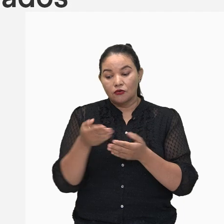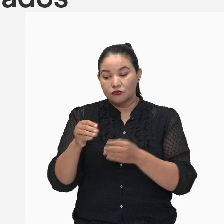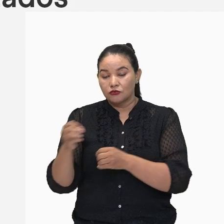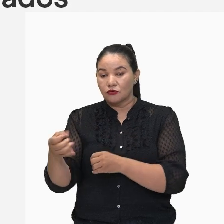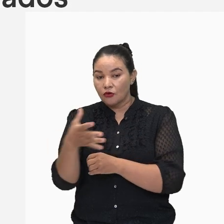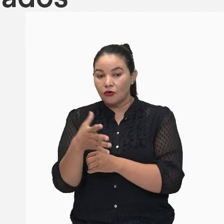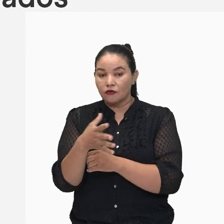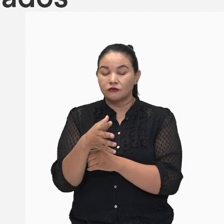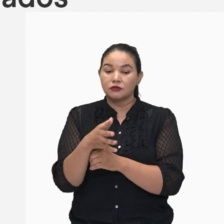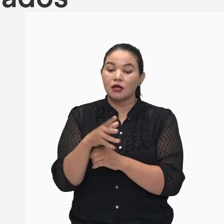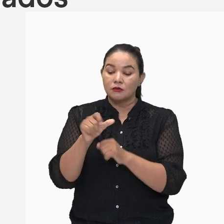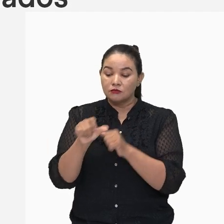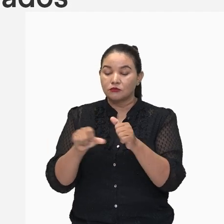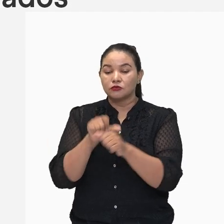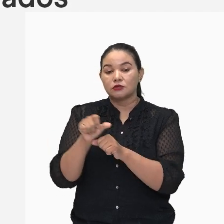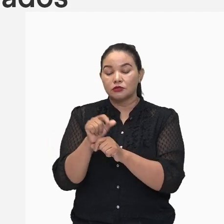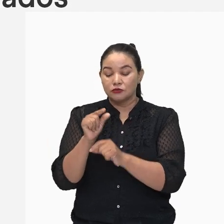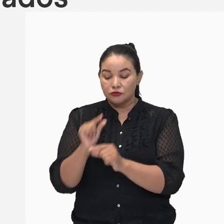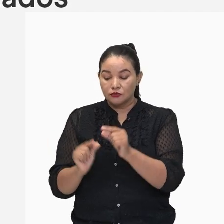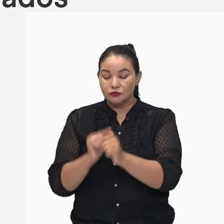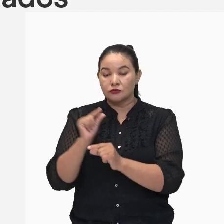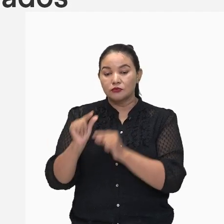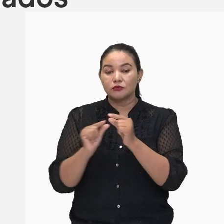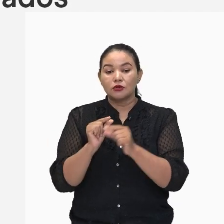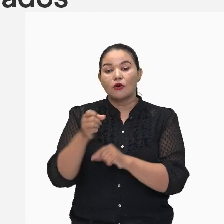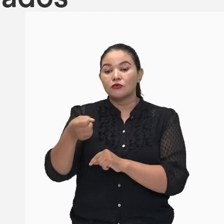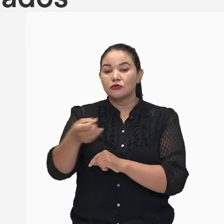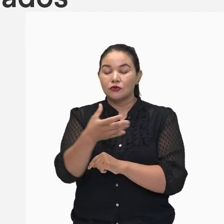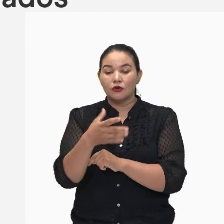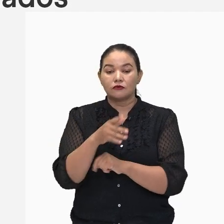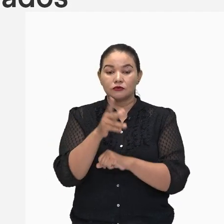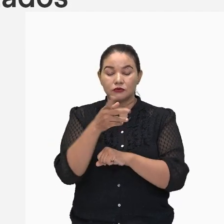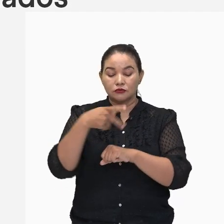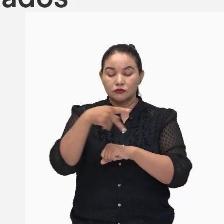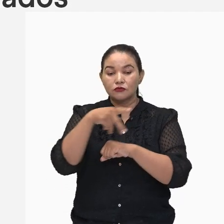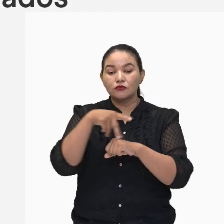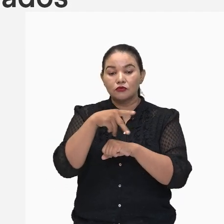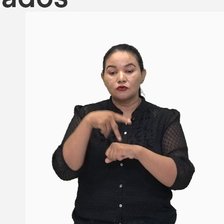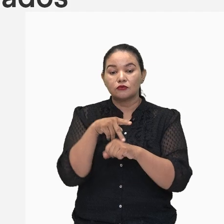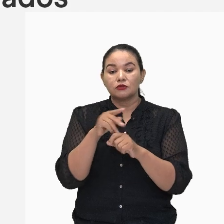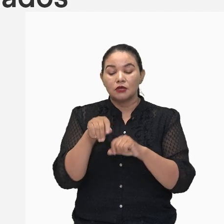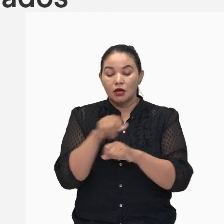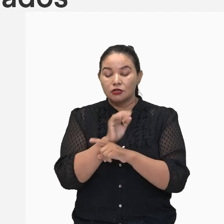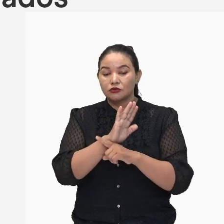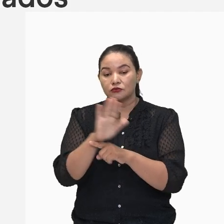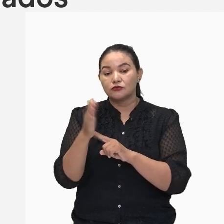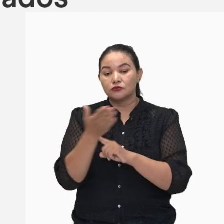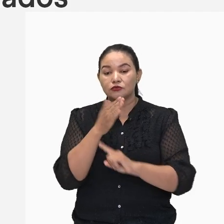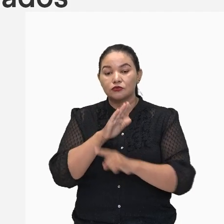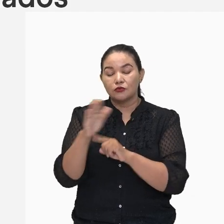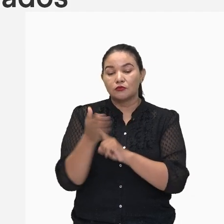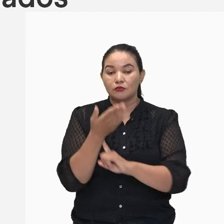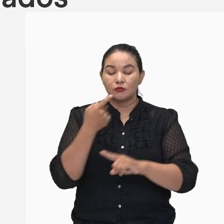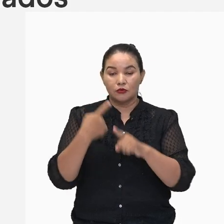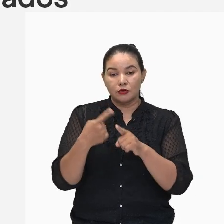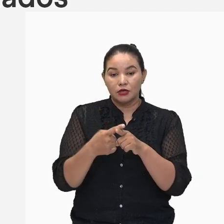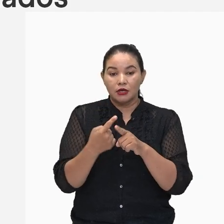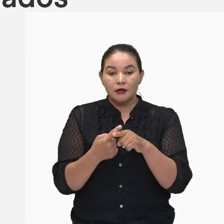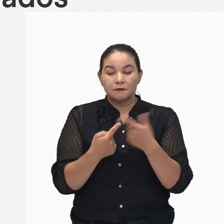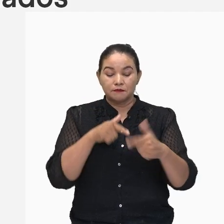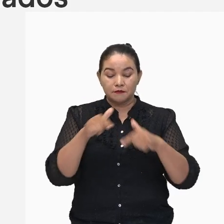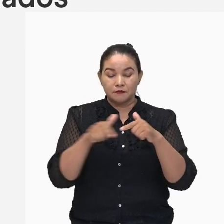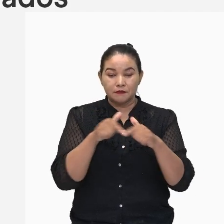Então, os novos tigres asiáticos, eles acabam se ajudando, principalmente por conta dessa mão de obra menos